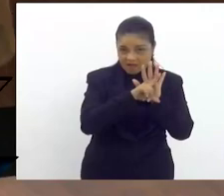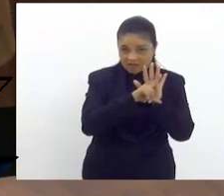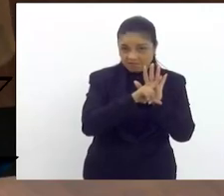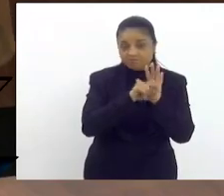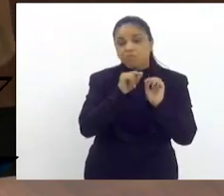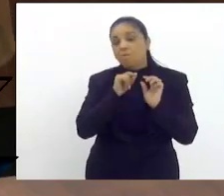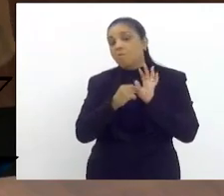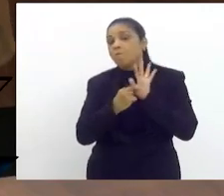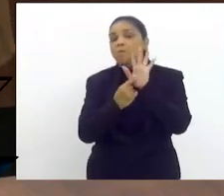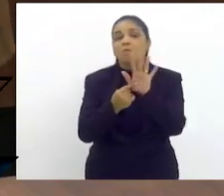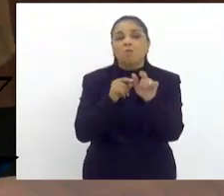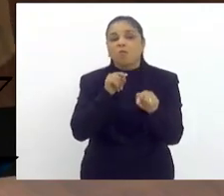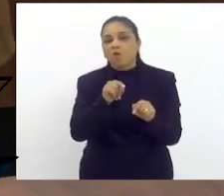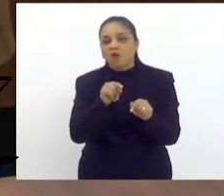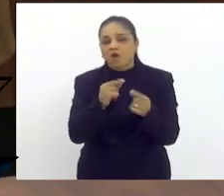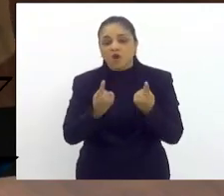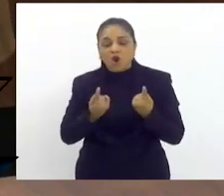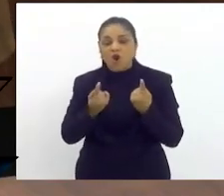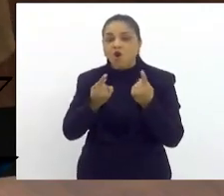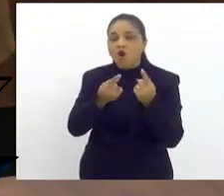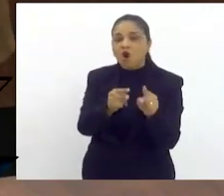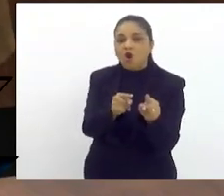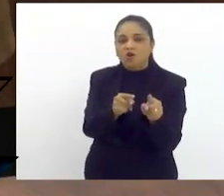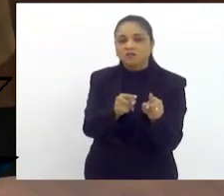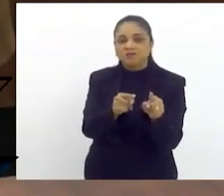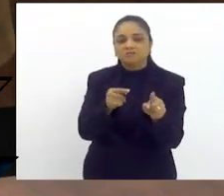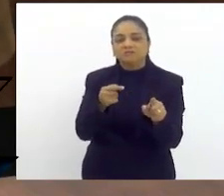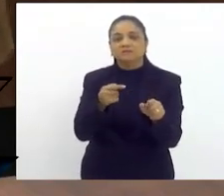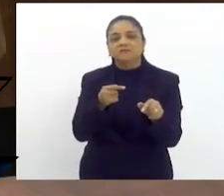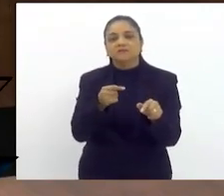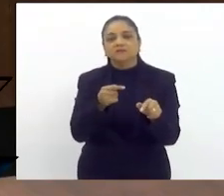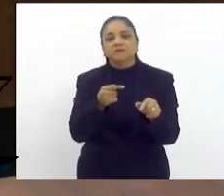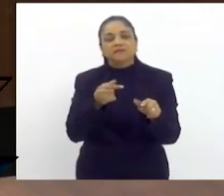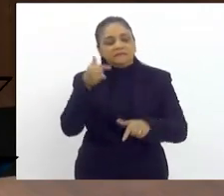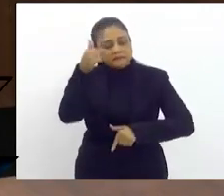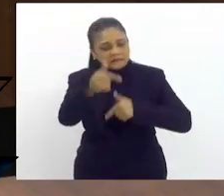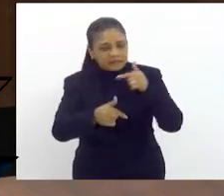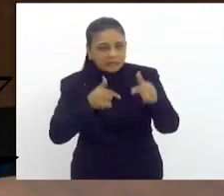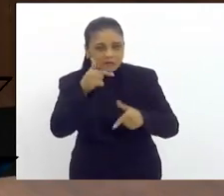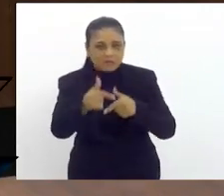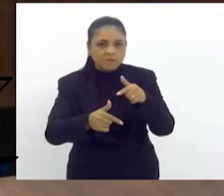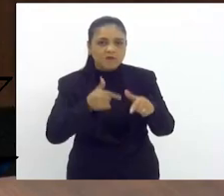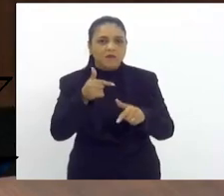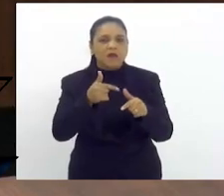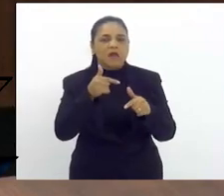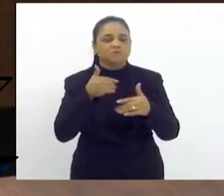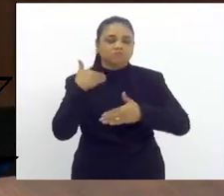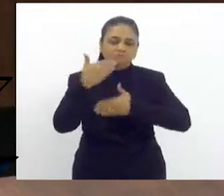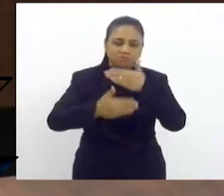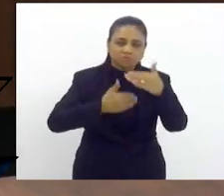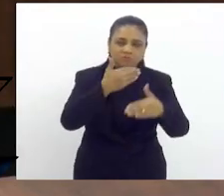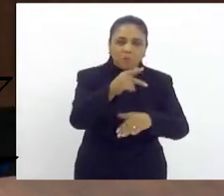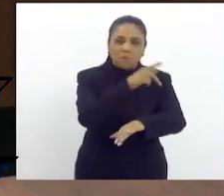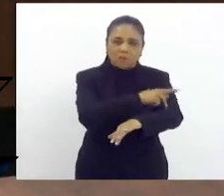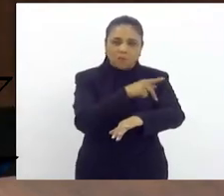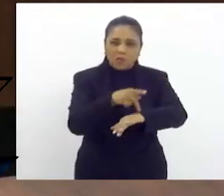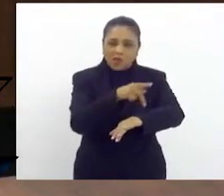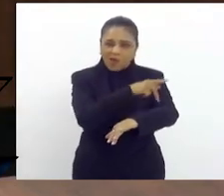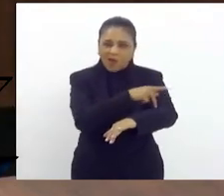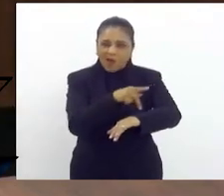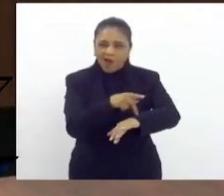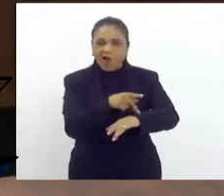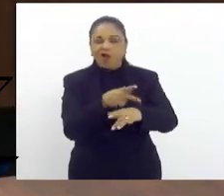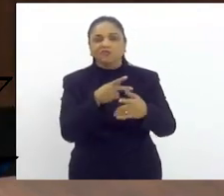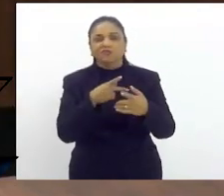Visa combater e trabalhar um processo pedagógico educativo de combate